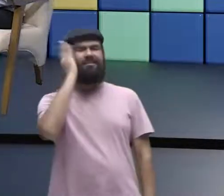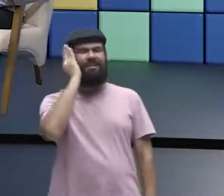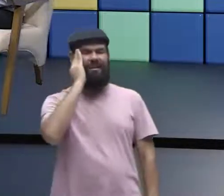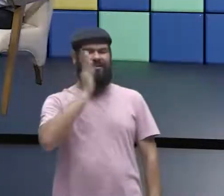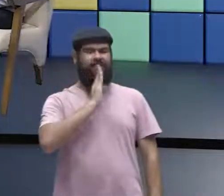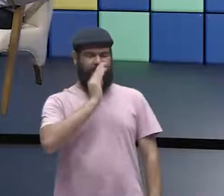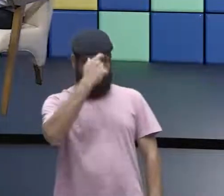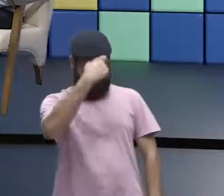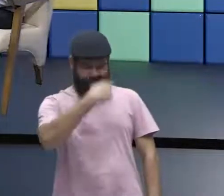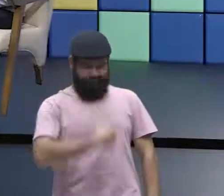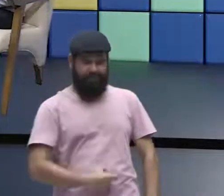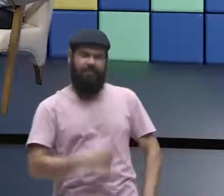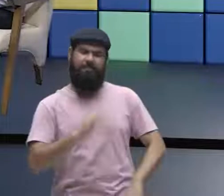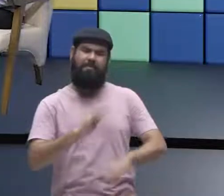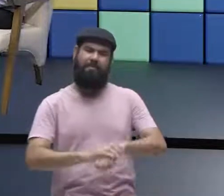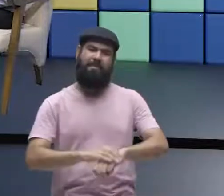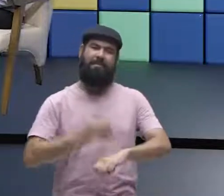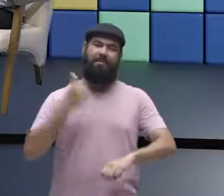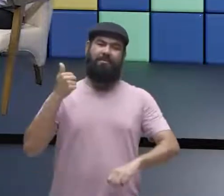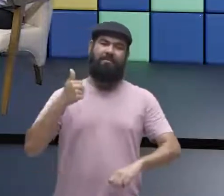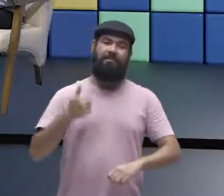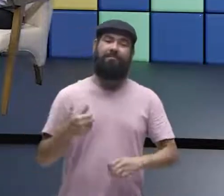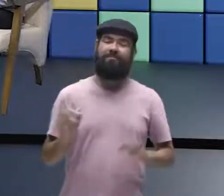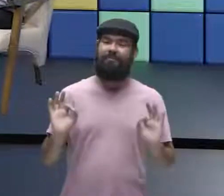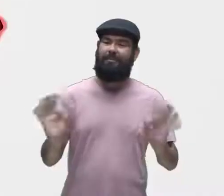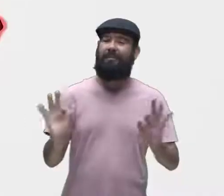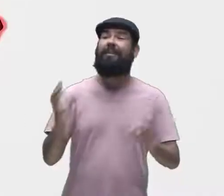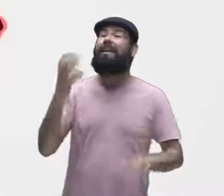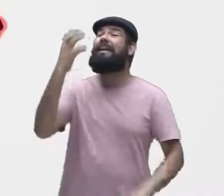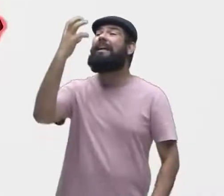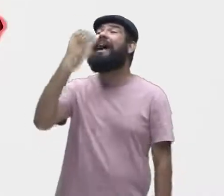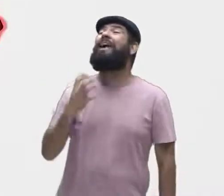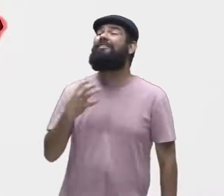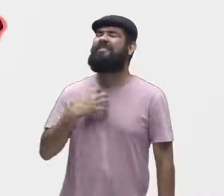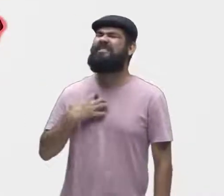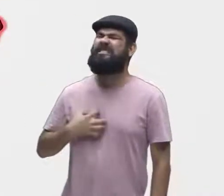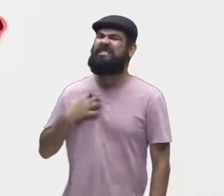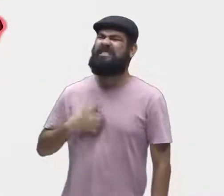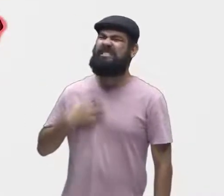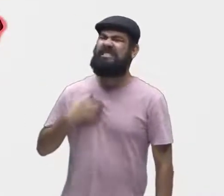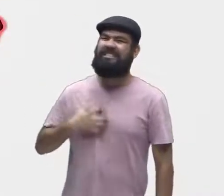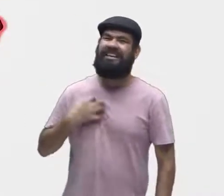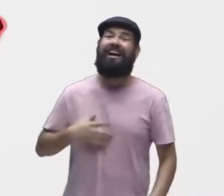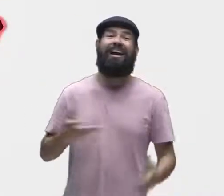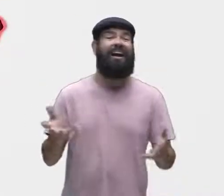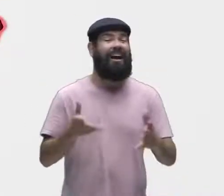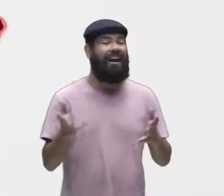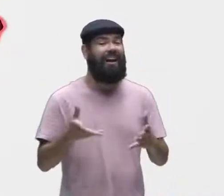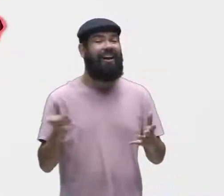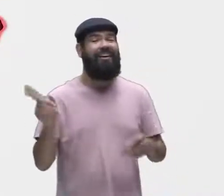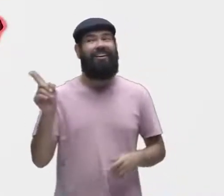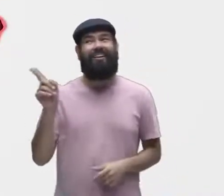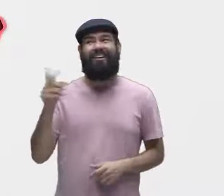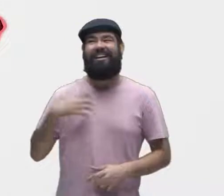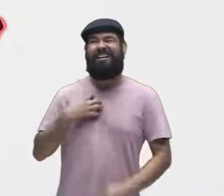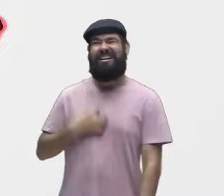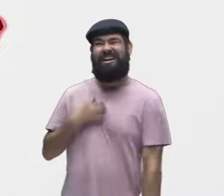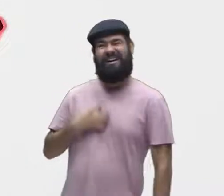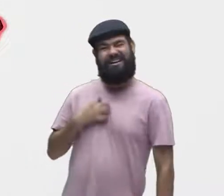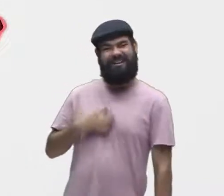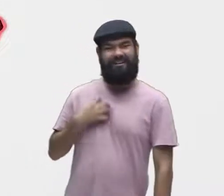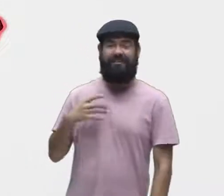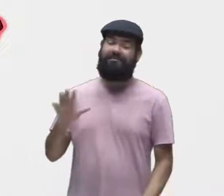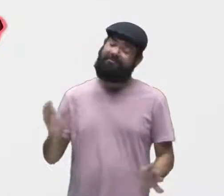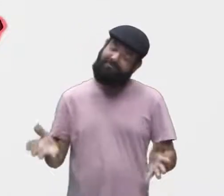muito melhor. Com certeza. Então, e a raiva? Pois é, Vamos falar da raiva, né? A gente estava falando já dela aqui. Pois é, aí o